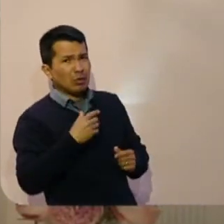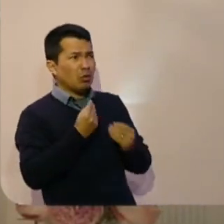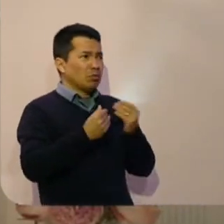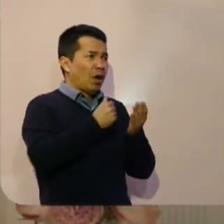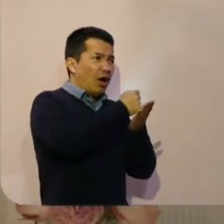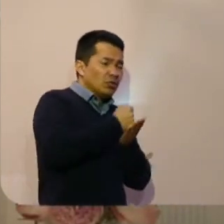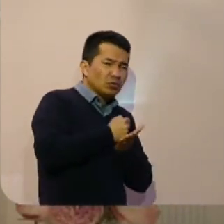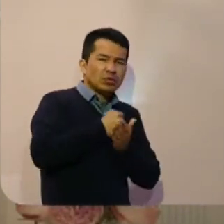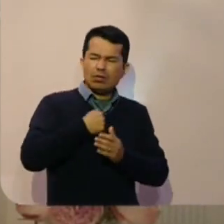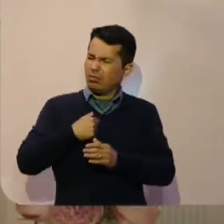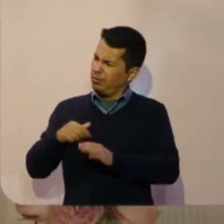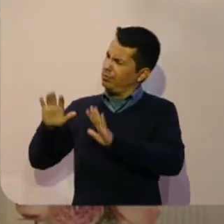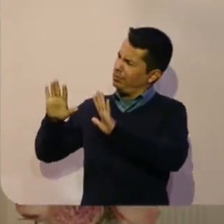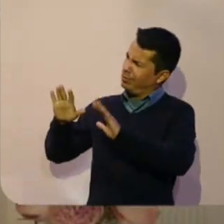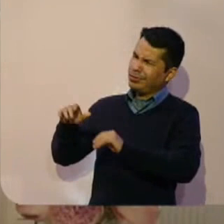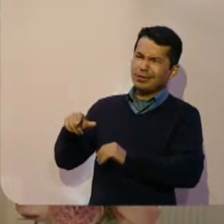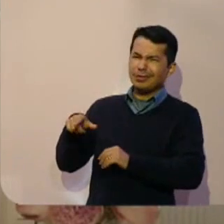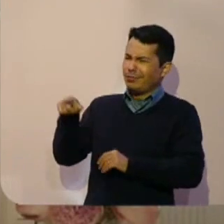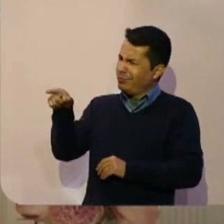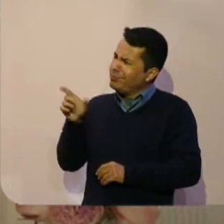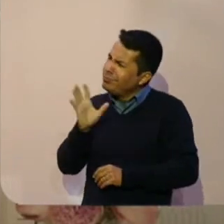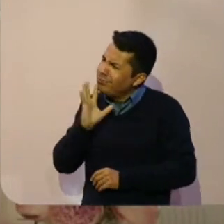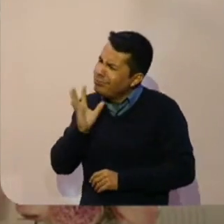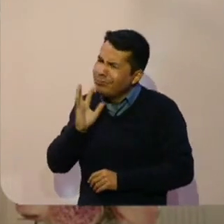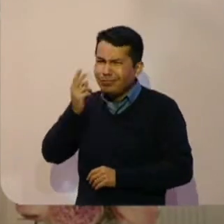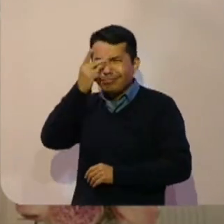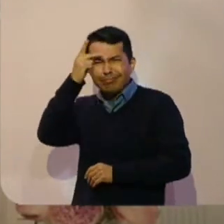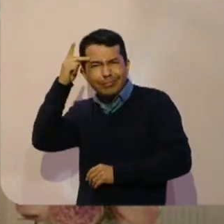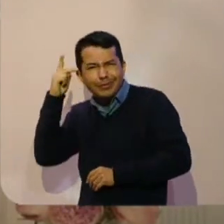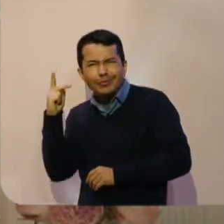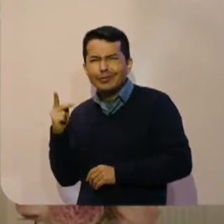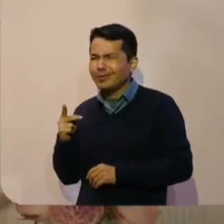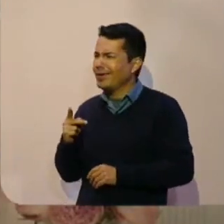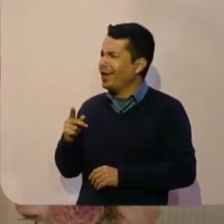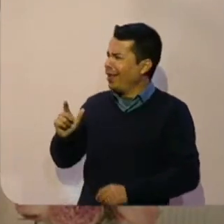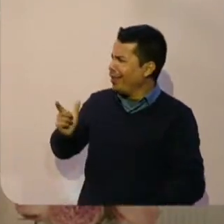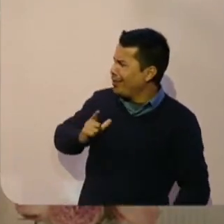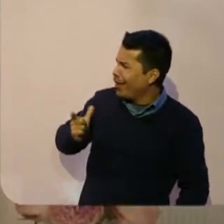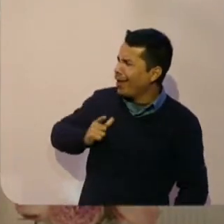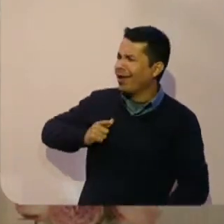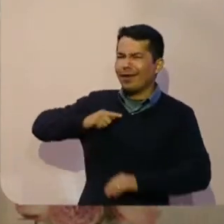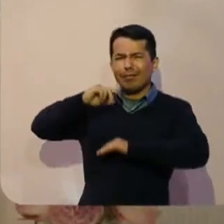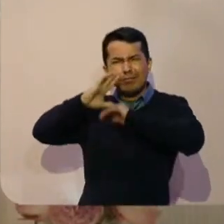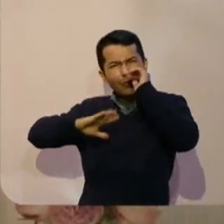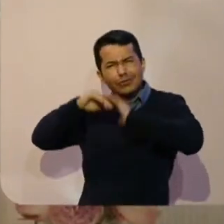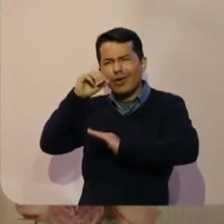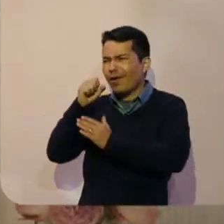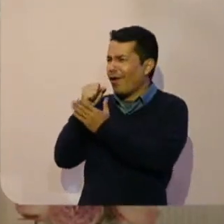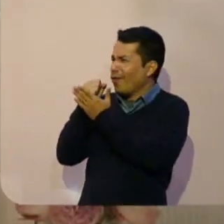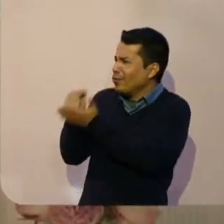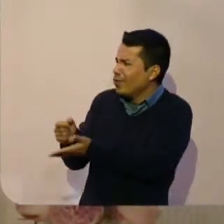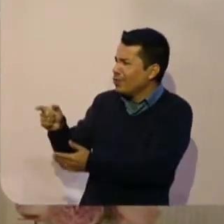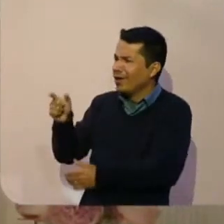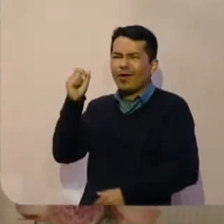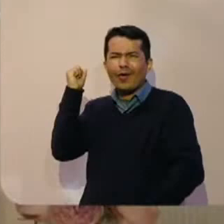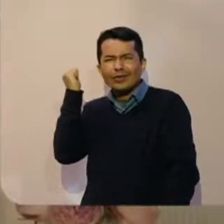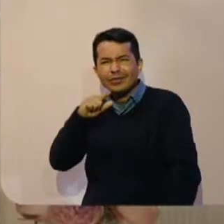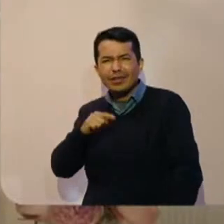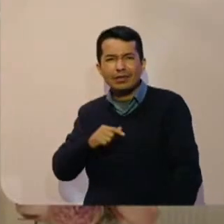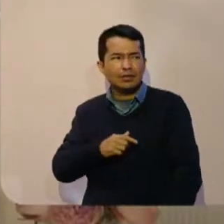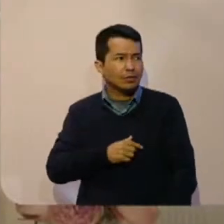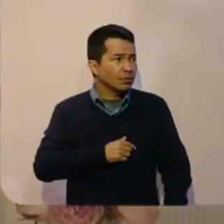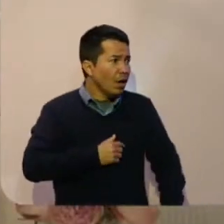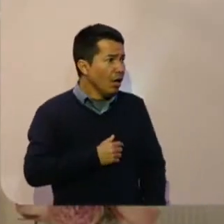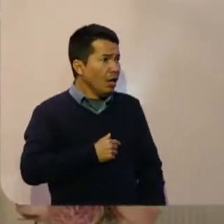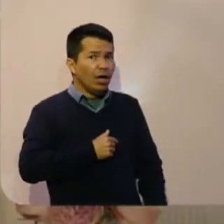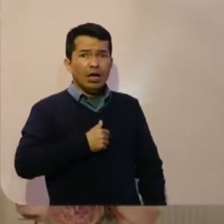pessoa tem competência para lhe ajudar. E falei o nome da pessoa. Disse: não acredito, que eu não pensei. Essa pessoa foi minha